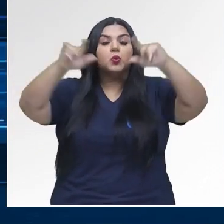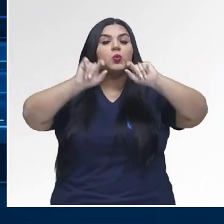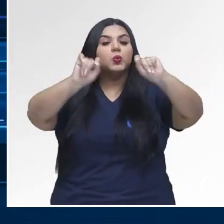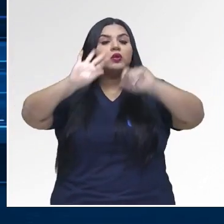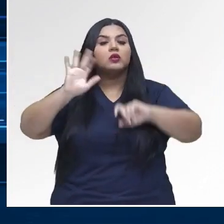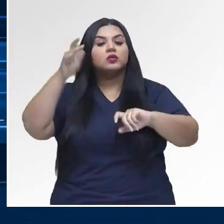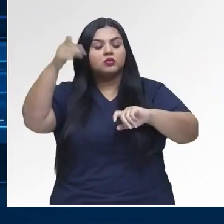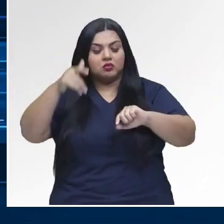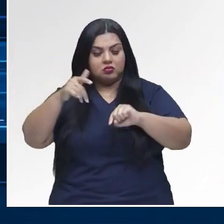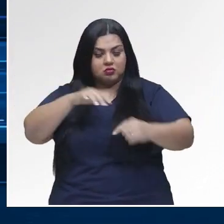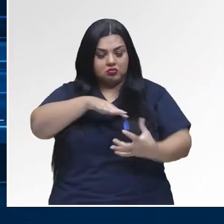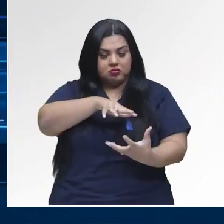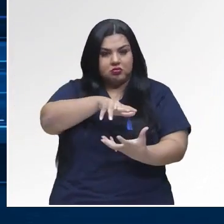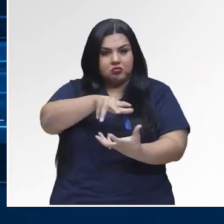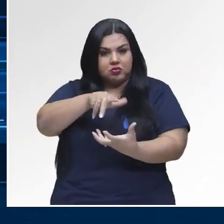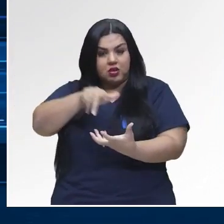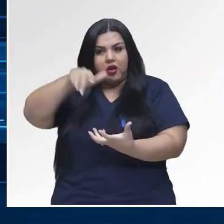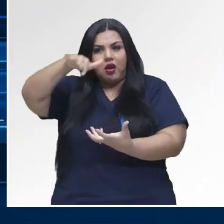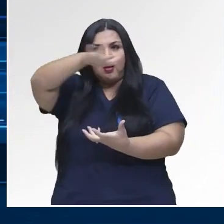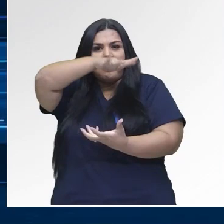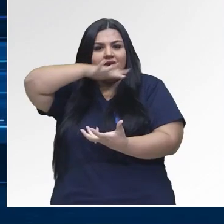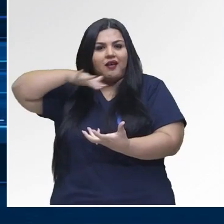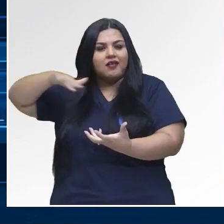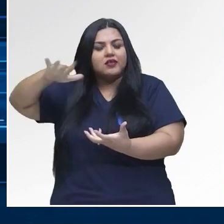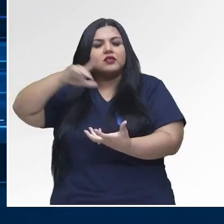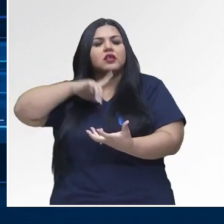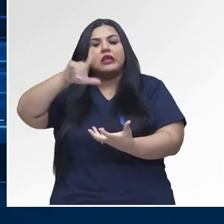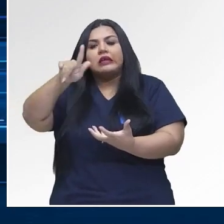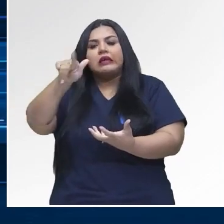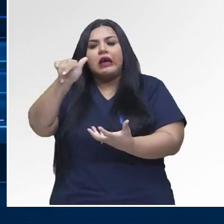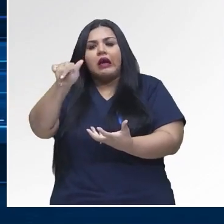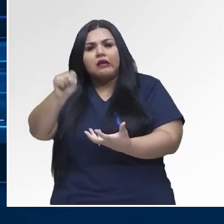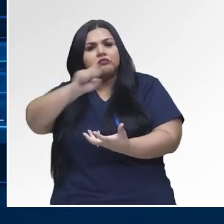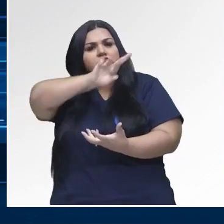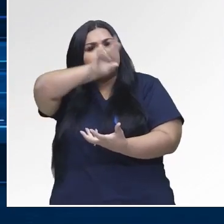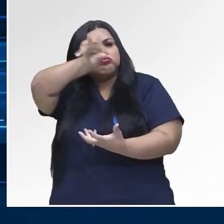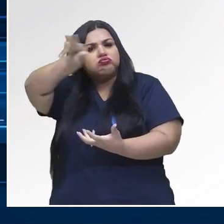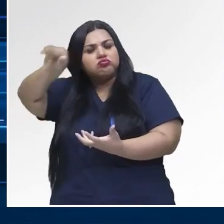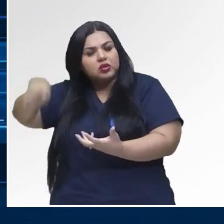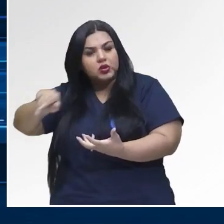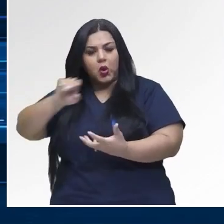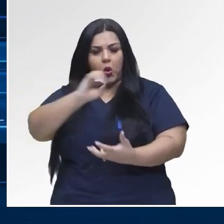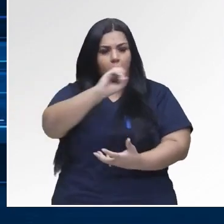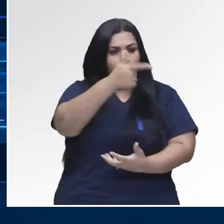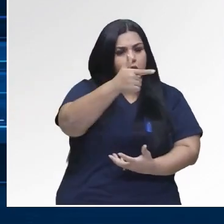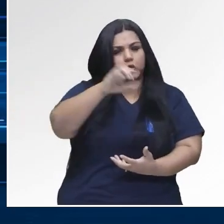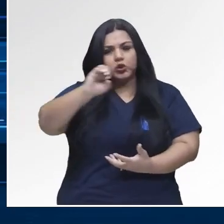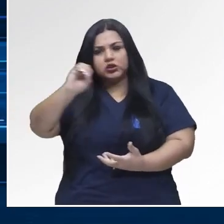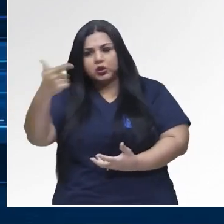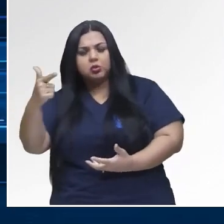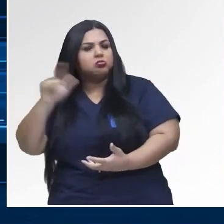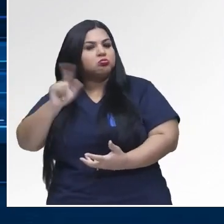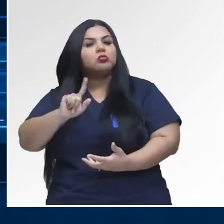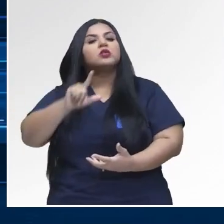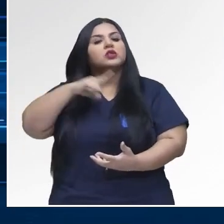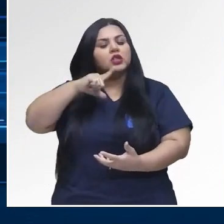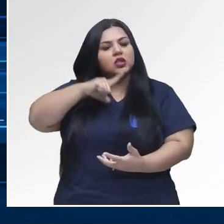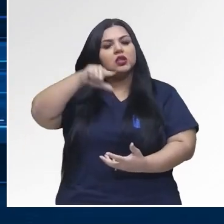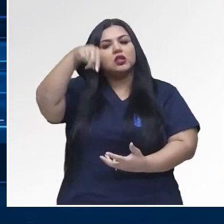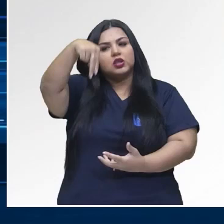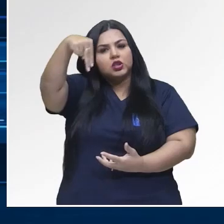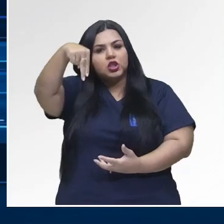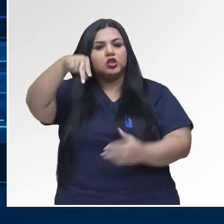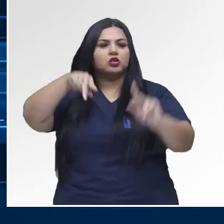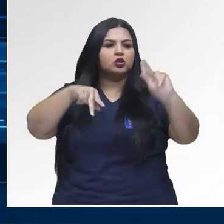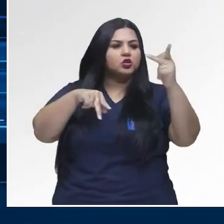ambiente terrestre? No ar, a gente tem vários gases, né? Não tem só oxigênio e gás carbônico, não. Tem nitrogênio, tem hidrogênio,